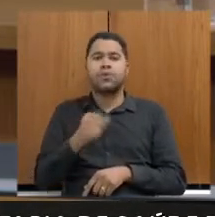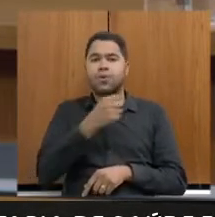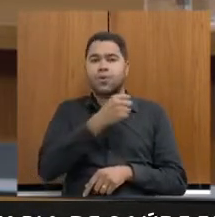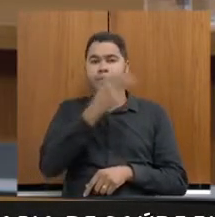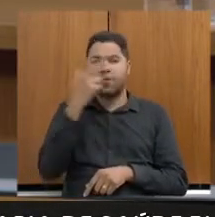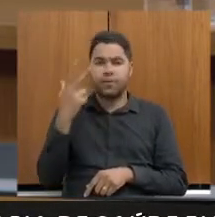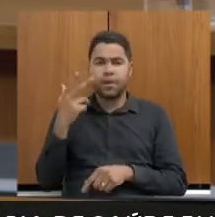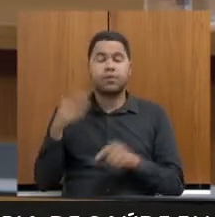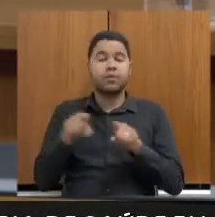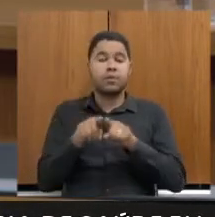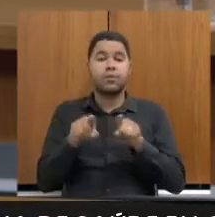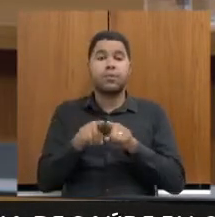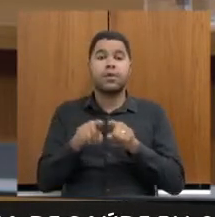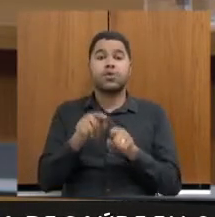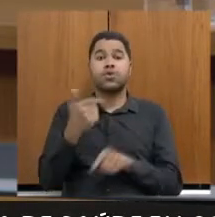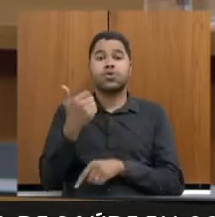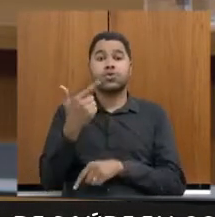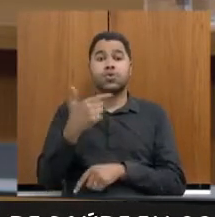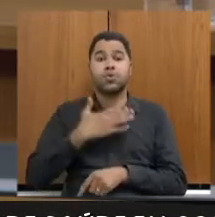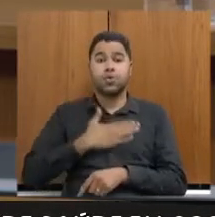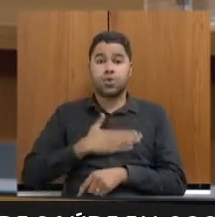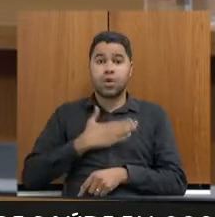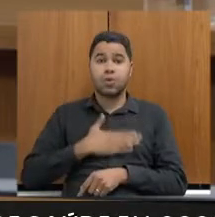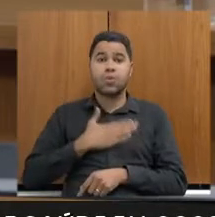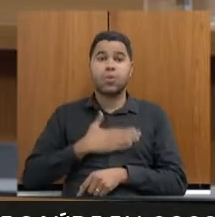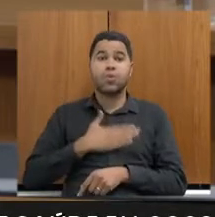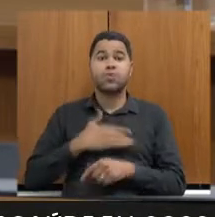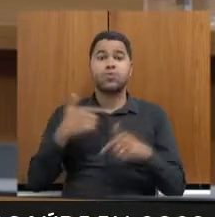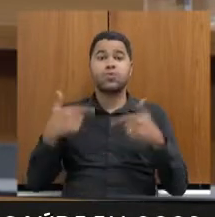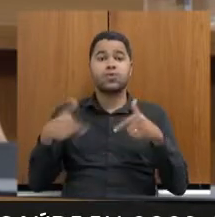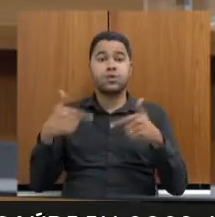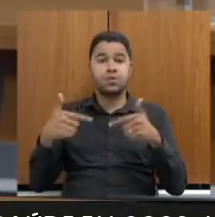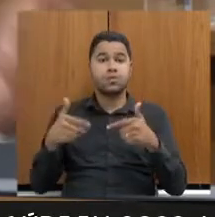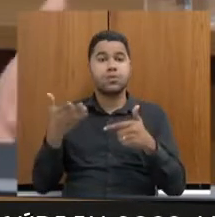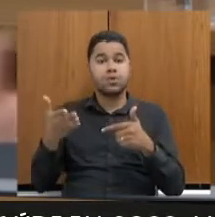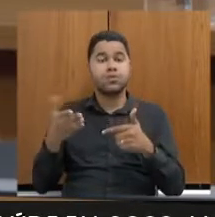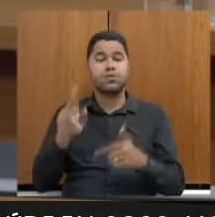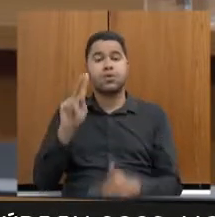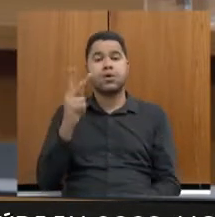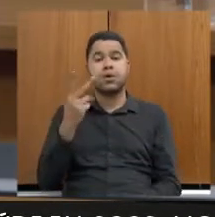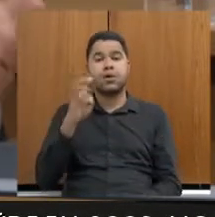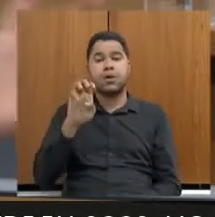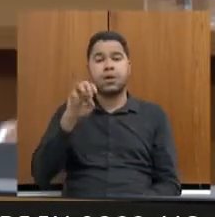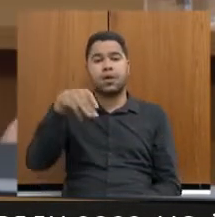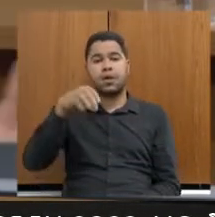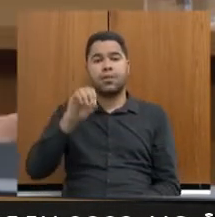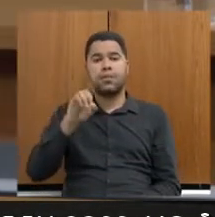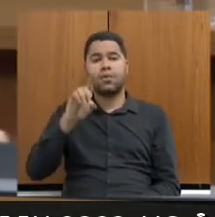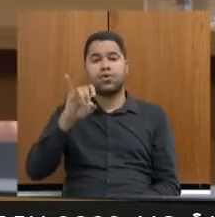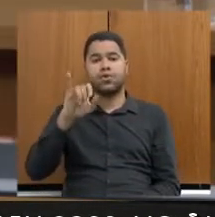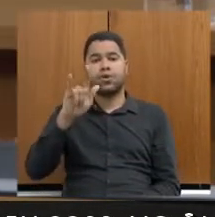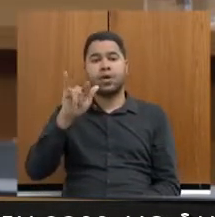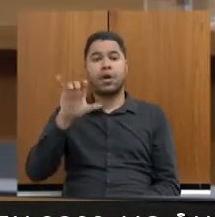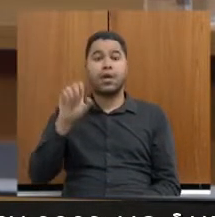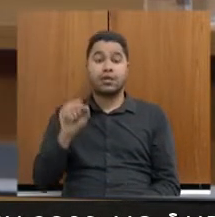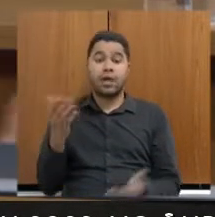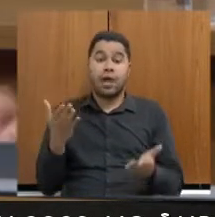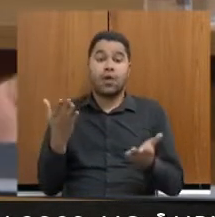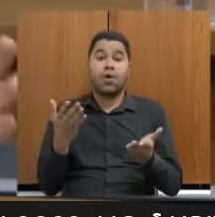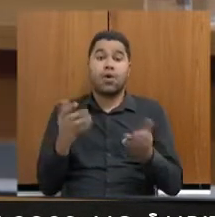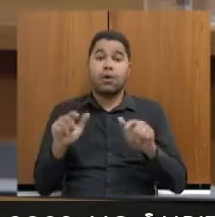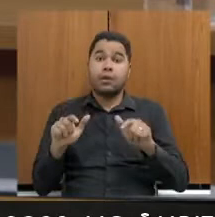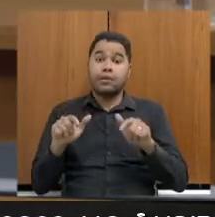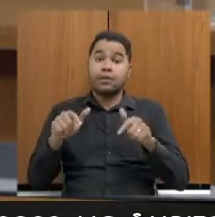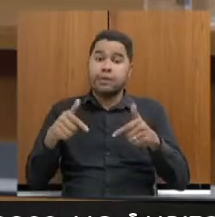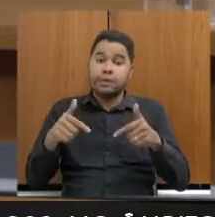no dia doze de agosto o serviço de hemodiálise E aí então vem essa luta aí do credenciamento tá um